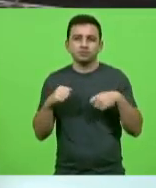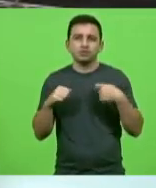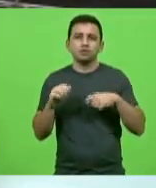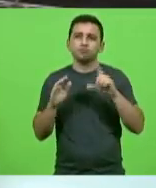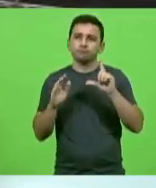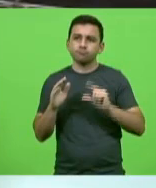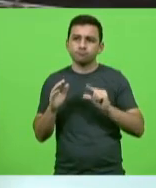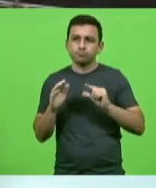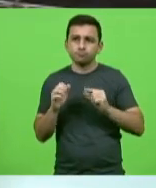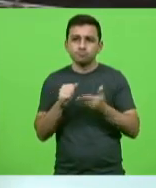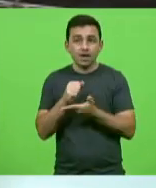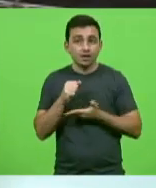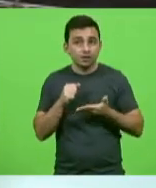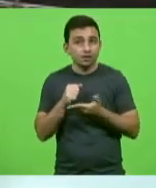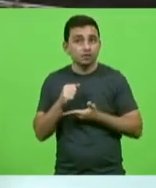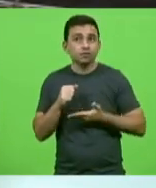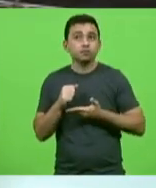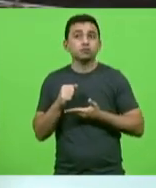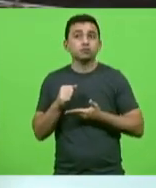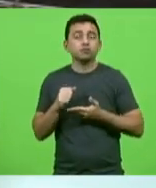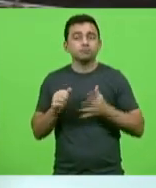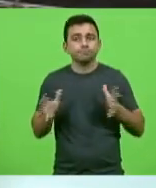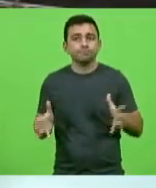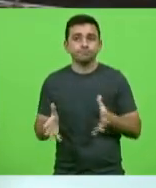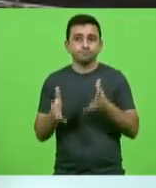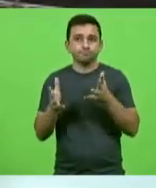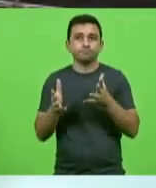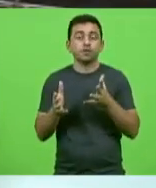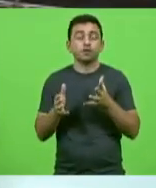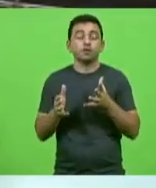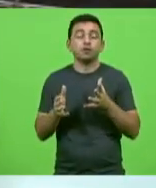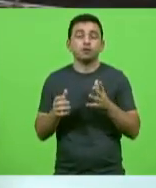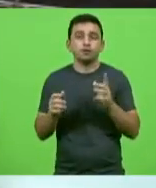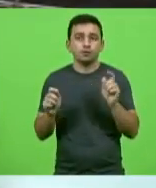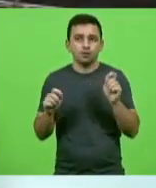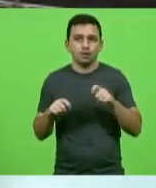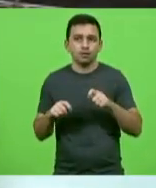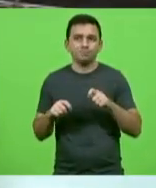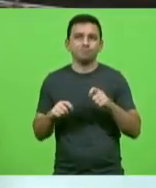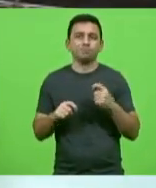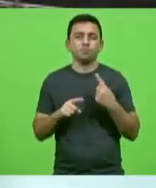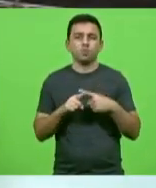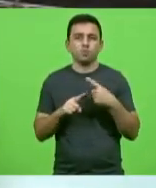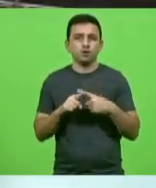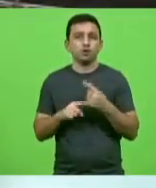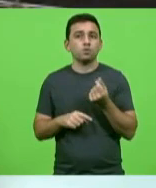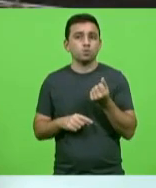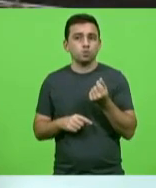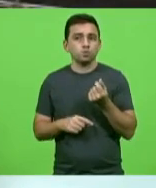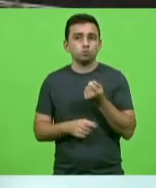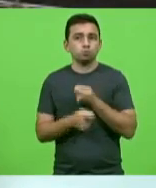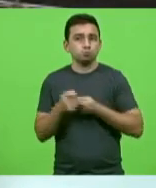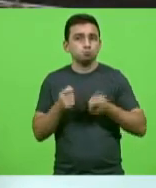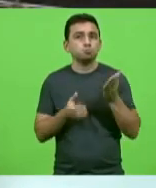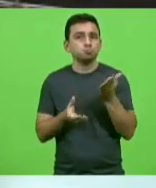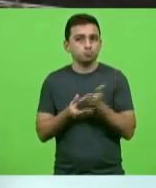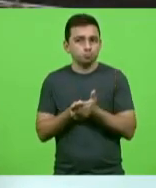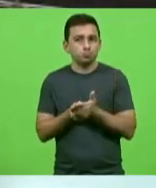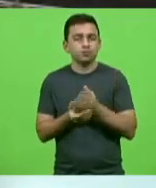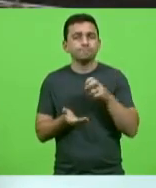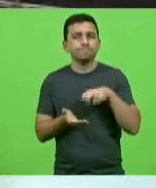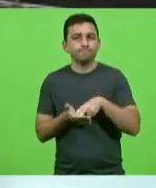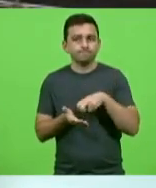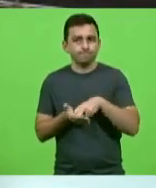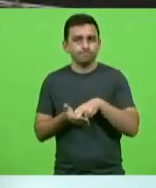minimamente suficientes aptos a ensejar a causa dado oposto que representa o processo penal